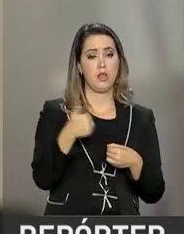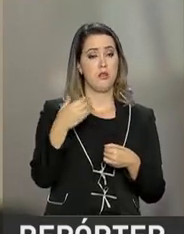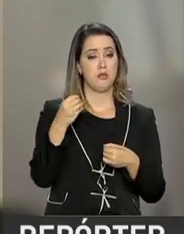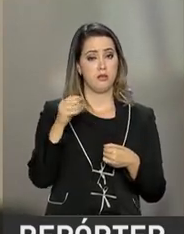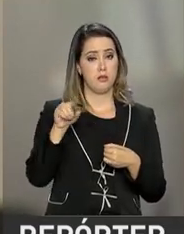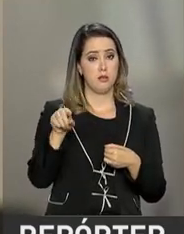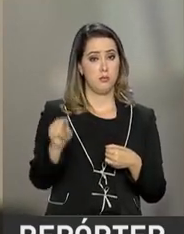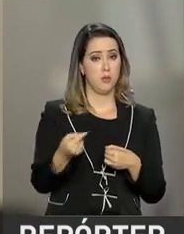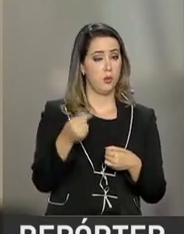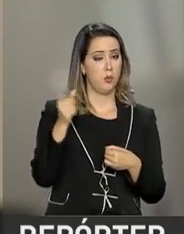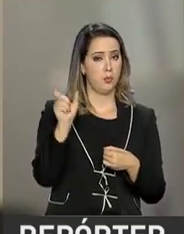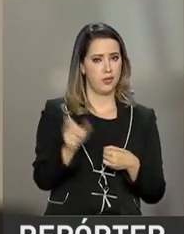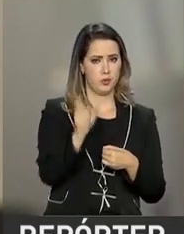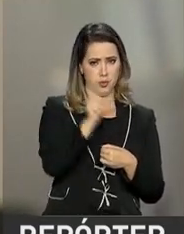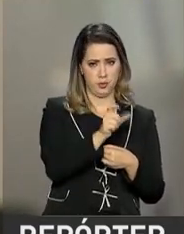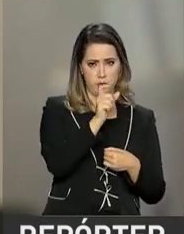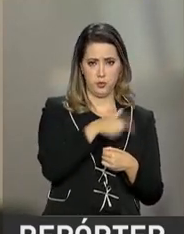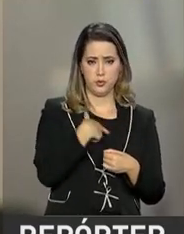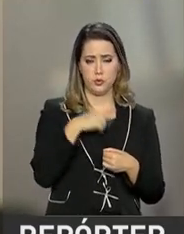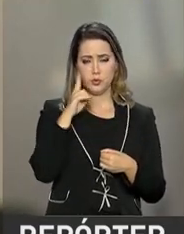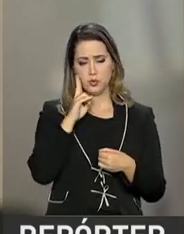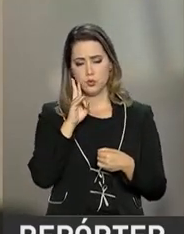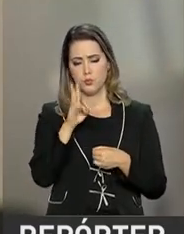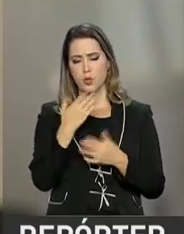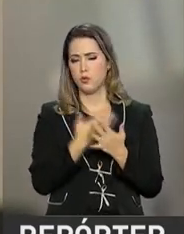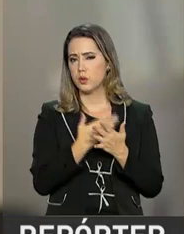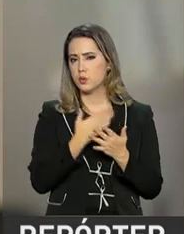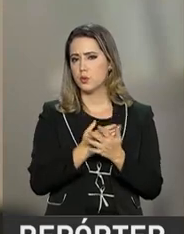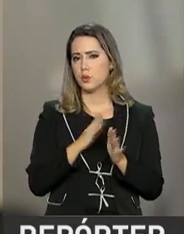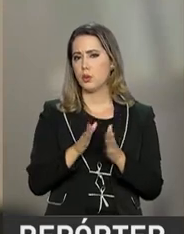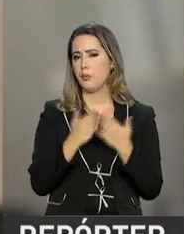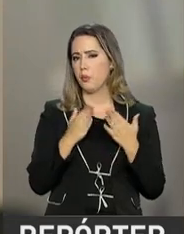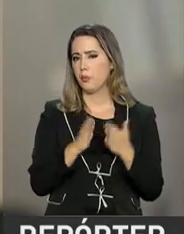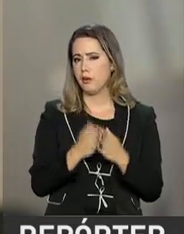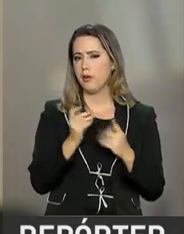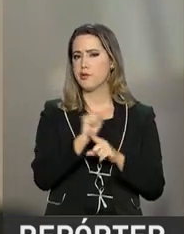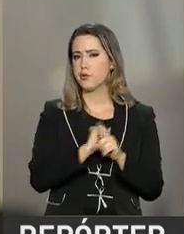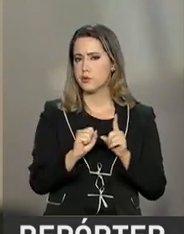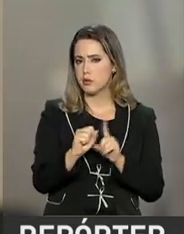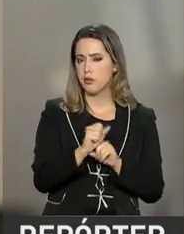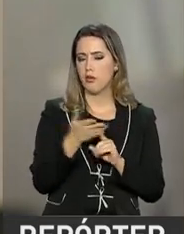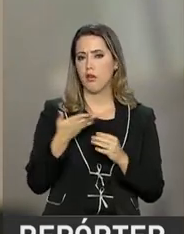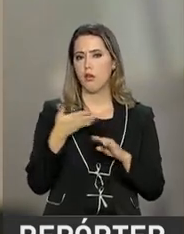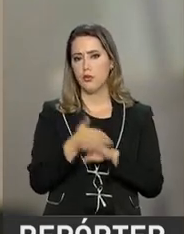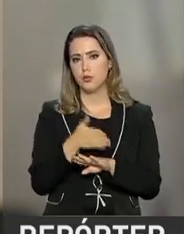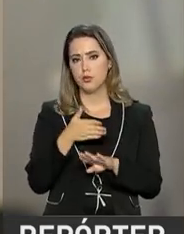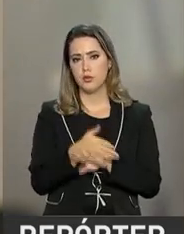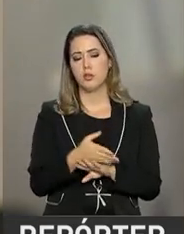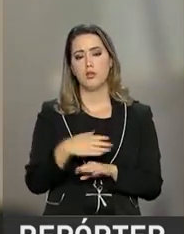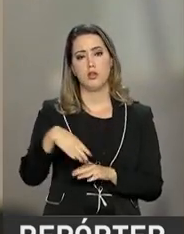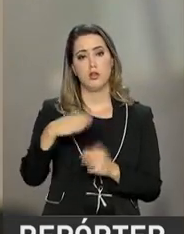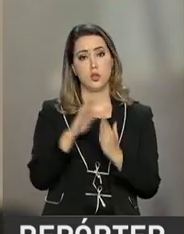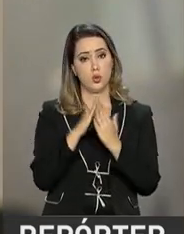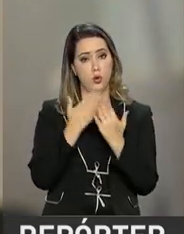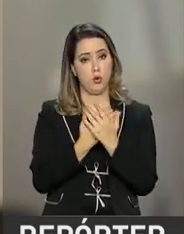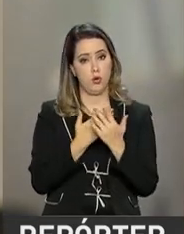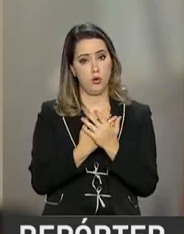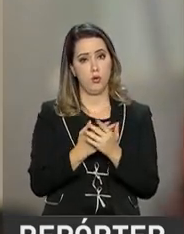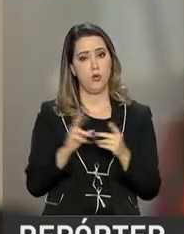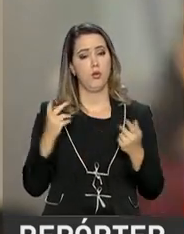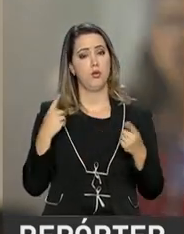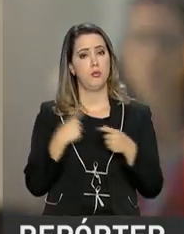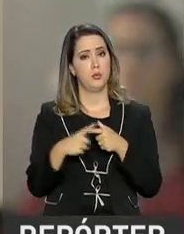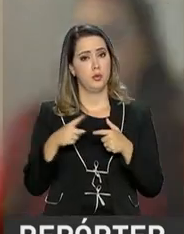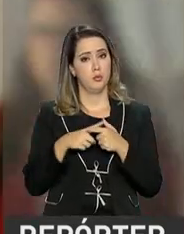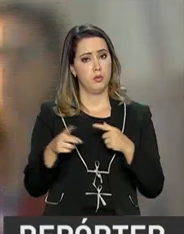as variáveis de contexto sócio-econômico pobreza permanência na escola acidentes